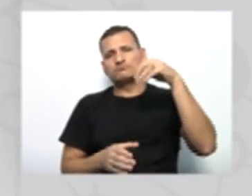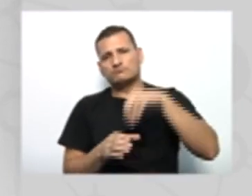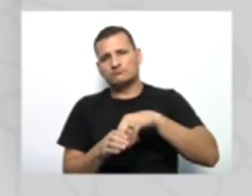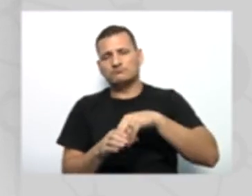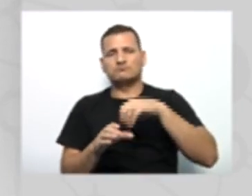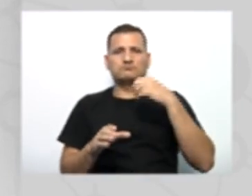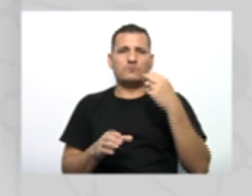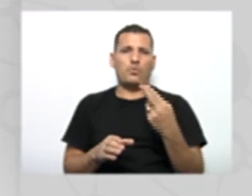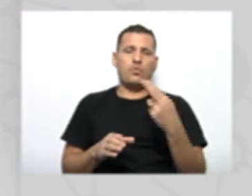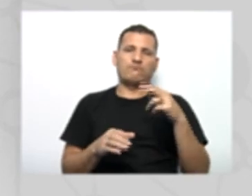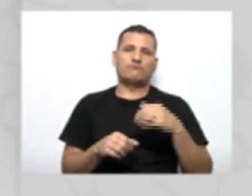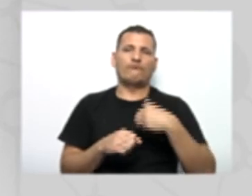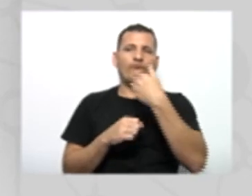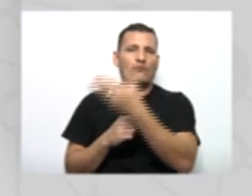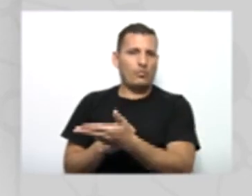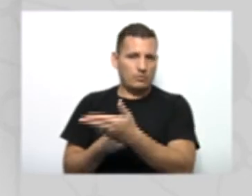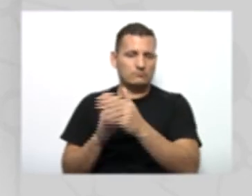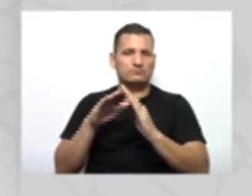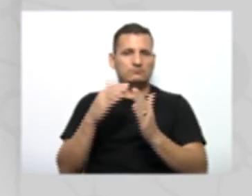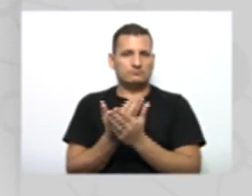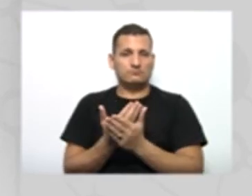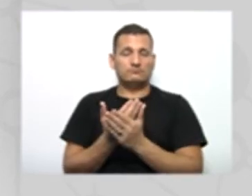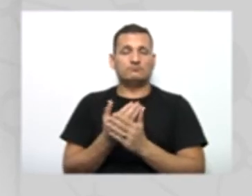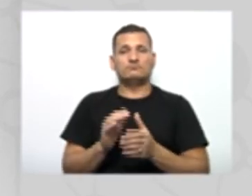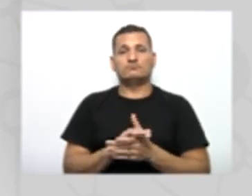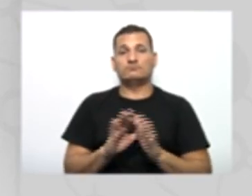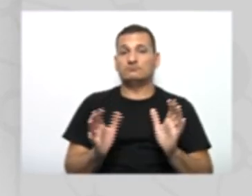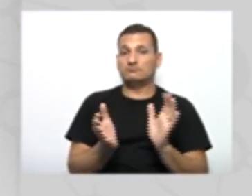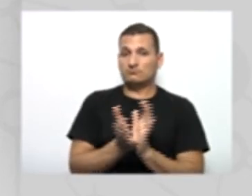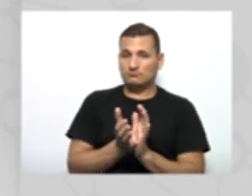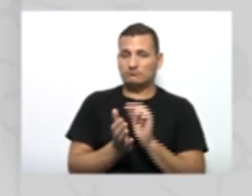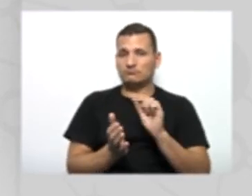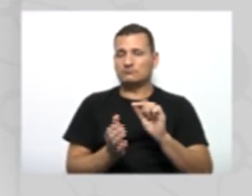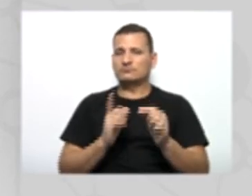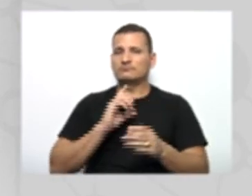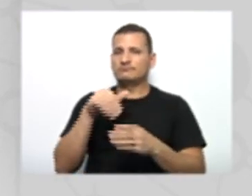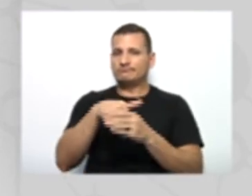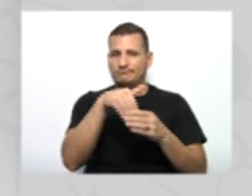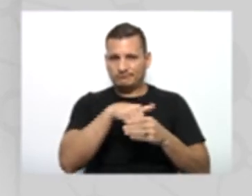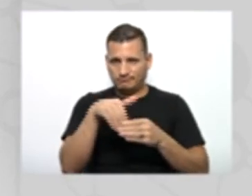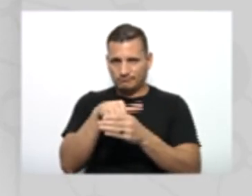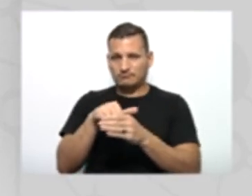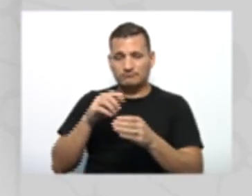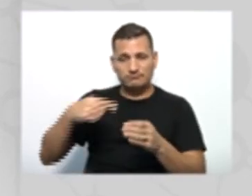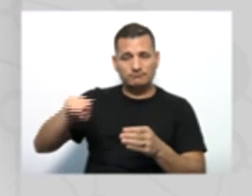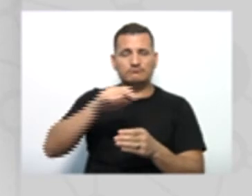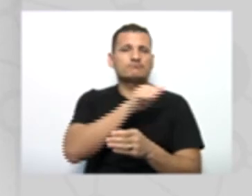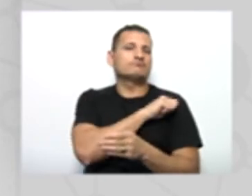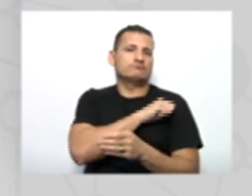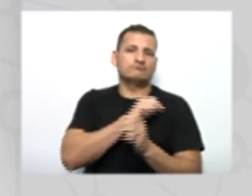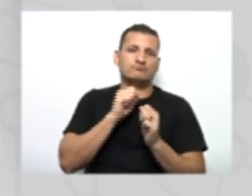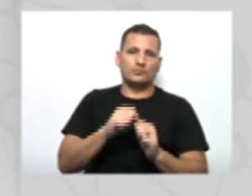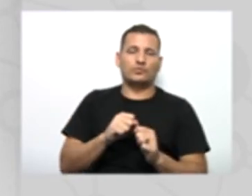será fundamental para que o Brasil supere todos esses problemas que eu elenquei para vocês, que